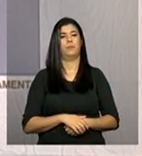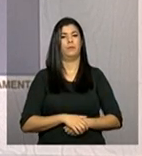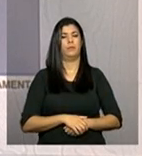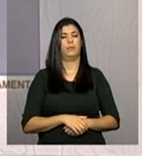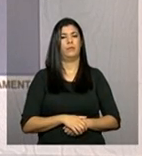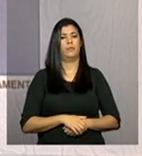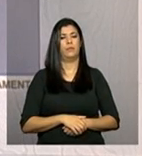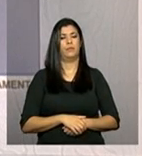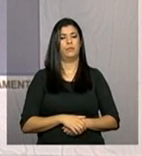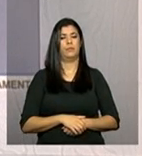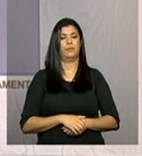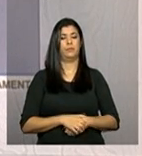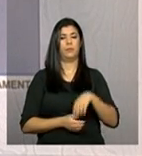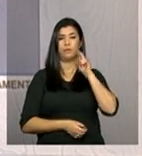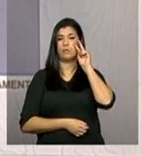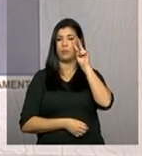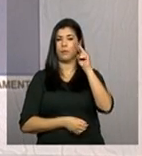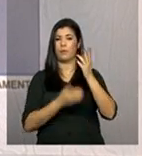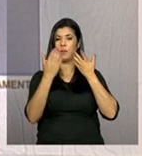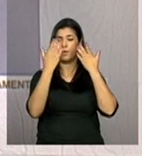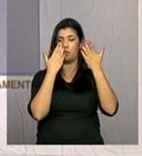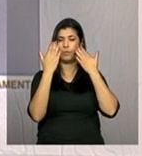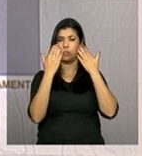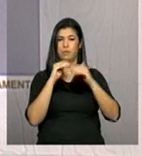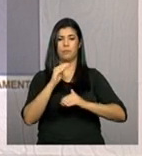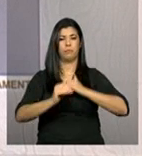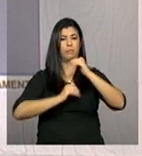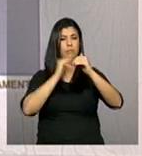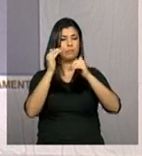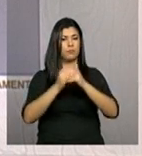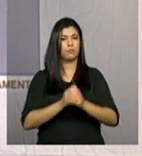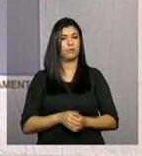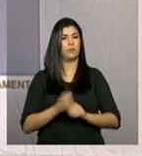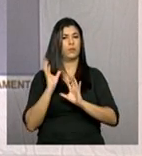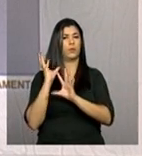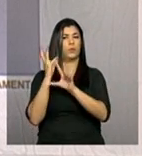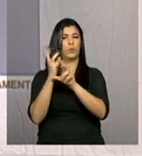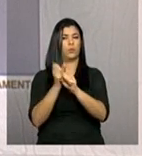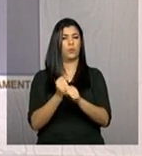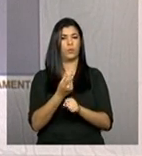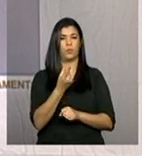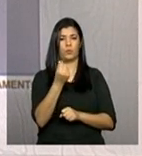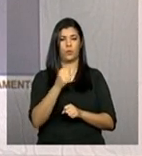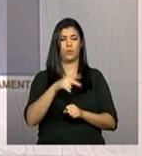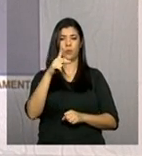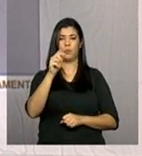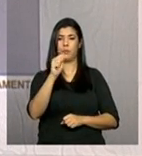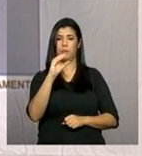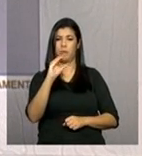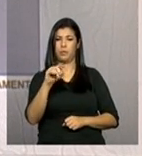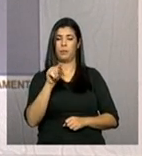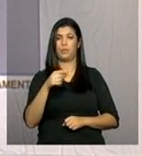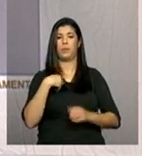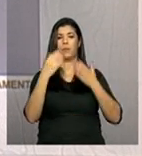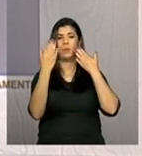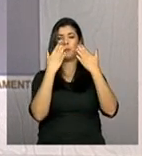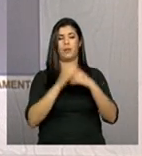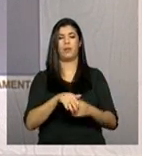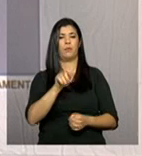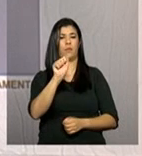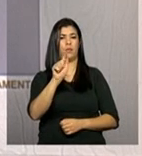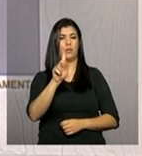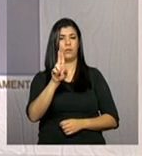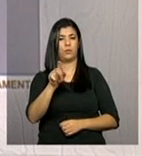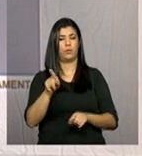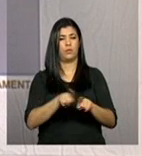Quando eu vou olhar o desempenho do orçamento da União, da parte do PAC relativa ao OGU, até o